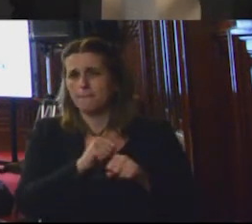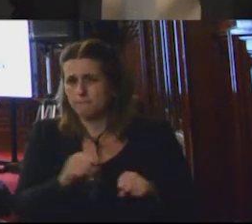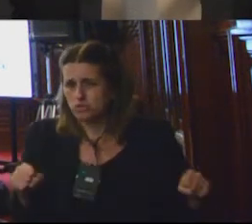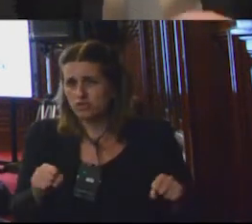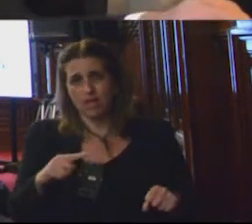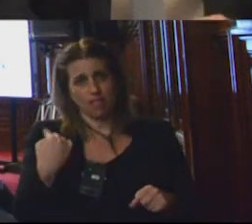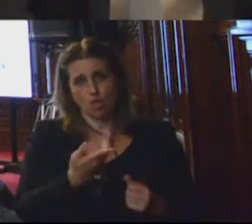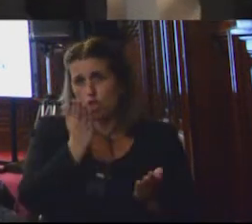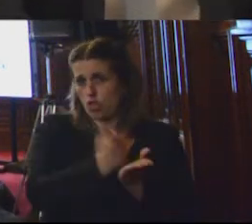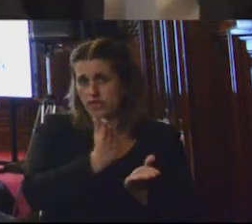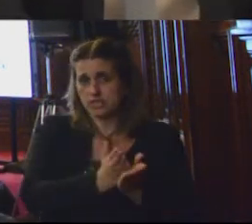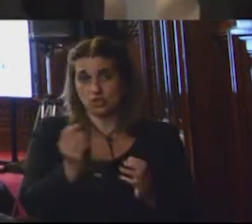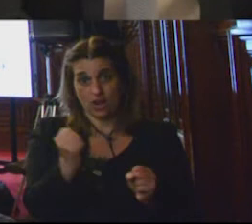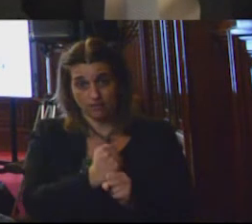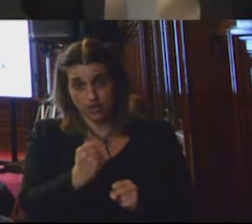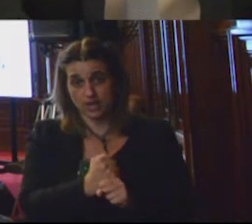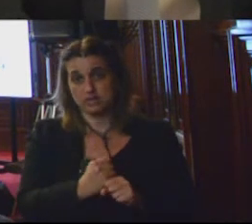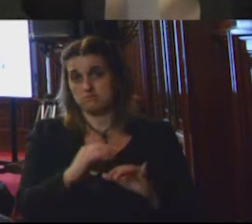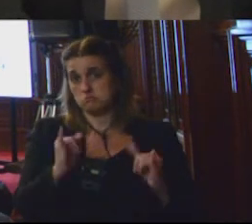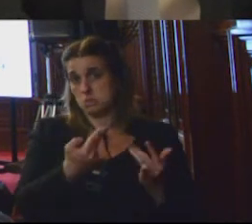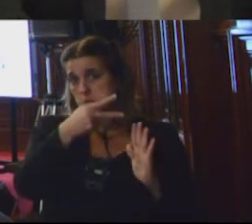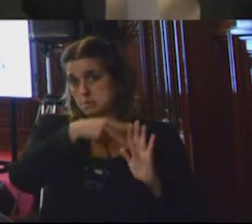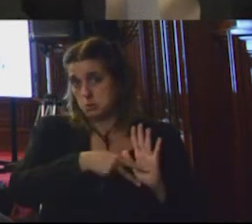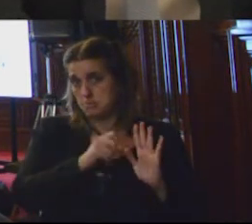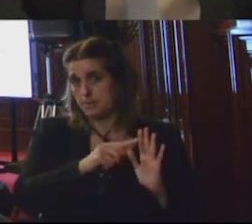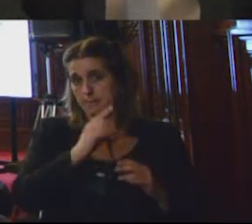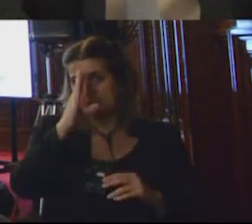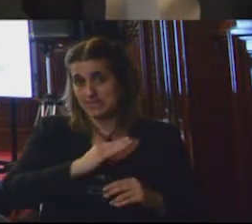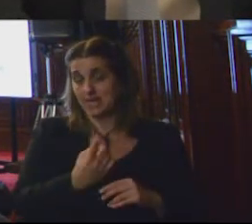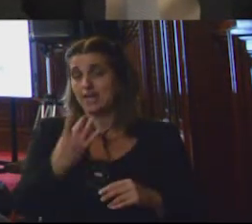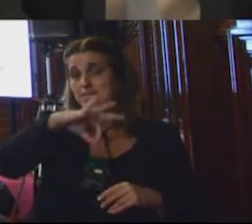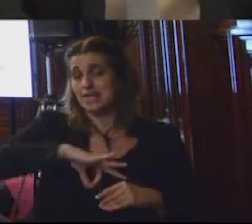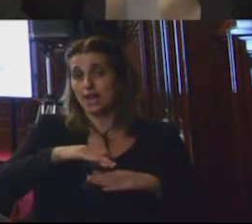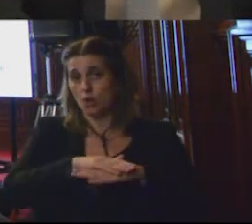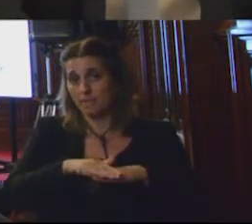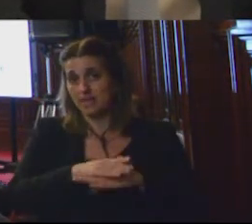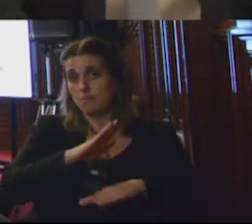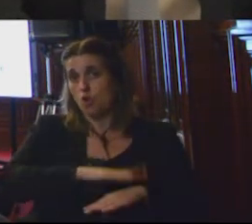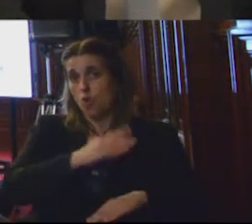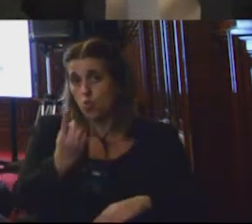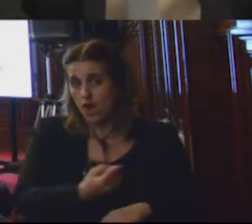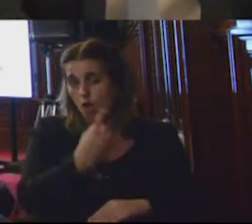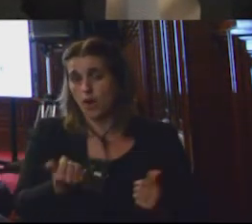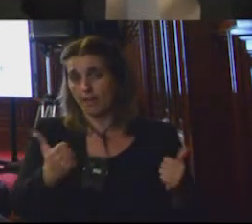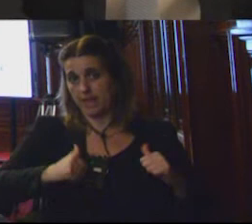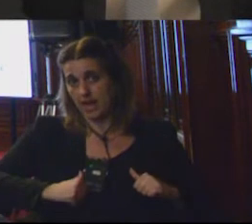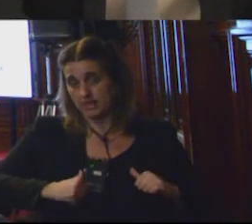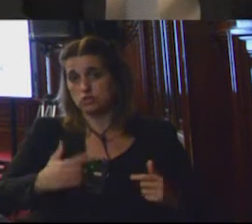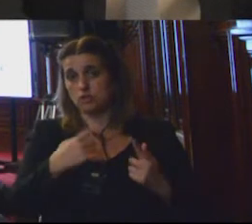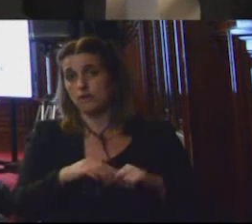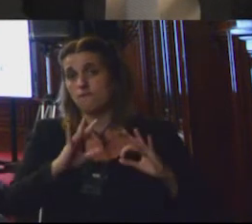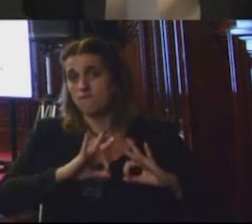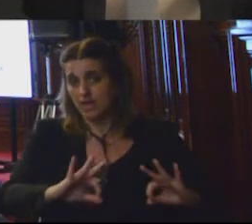trabalhistas previstos na legislação brasileira, como salário mínimo hora legal, férias, décimo terceiro